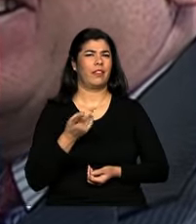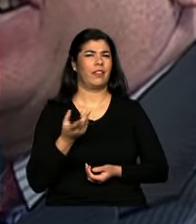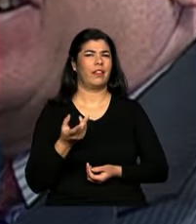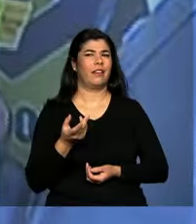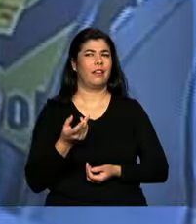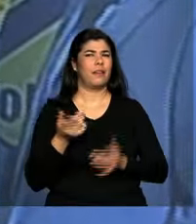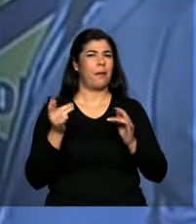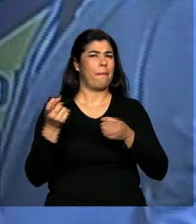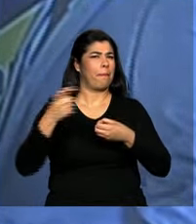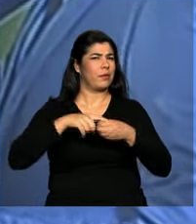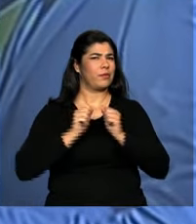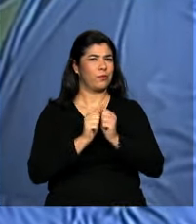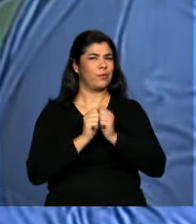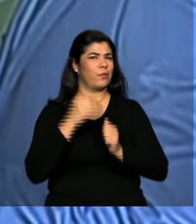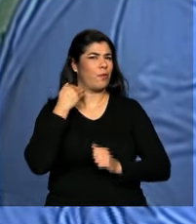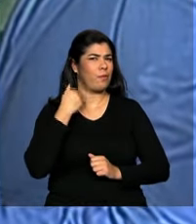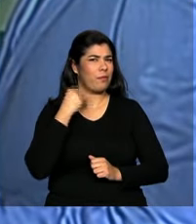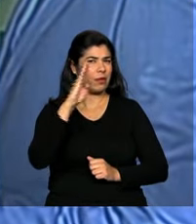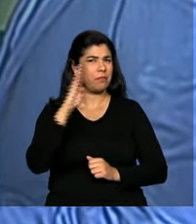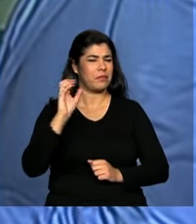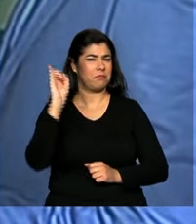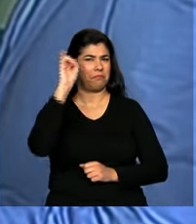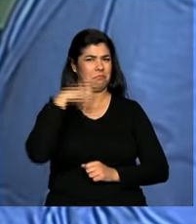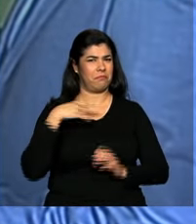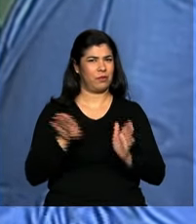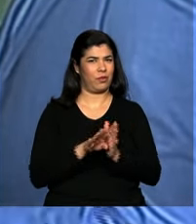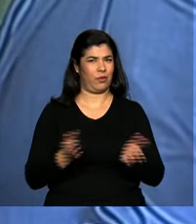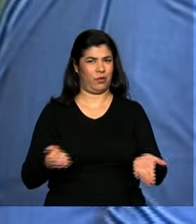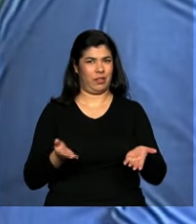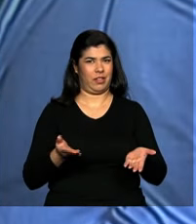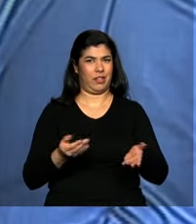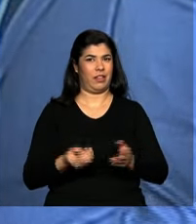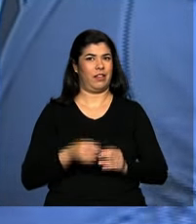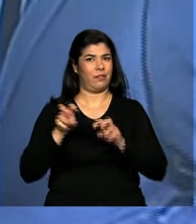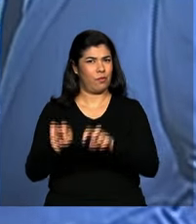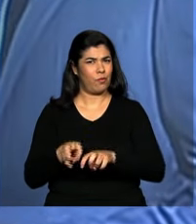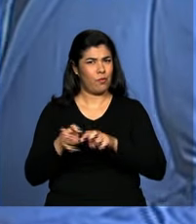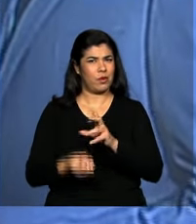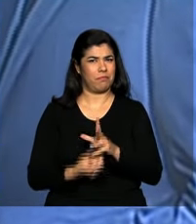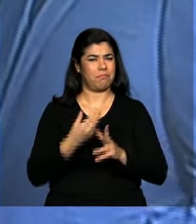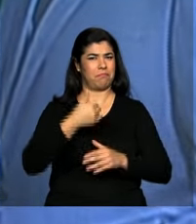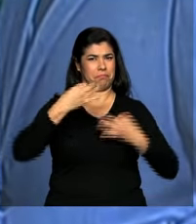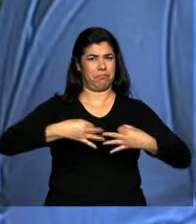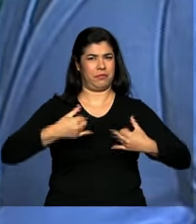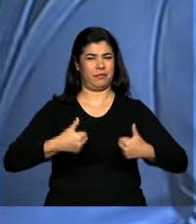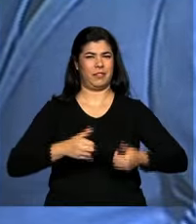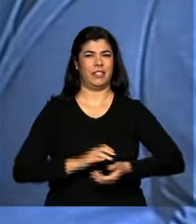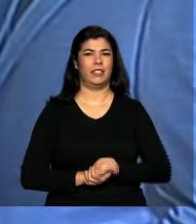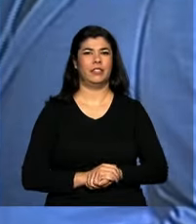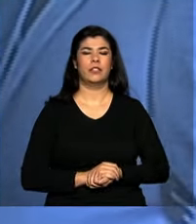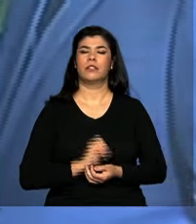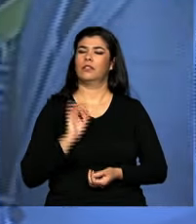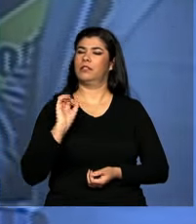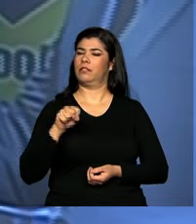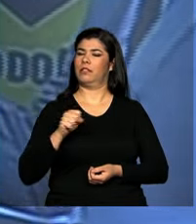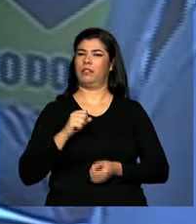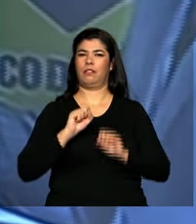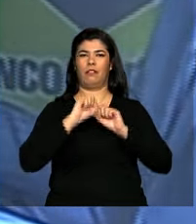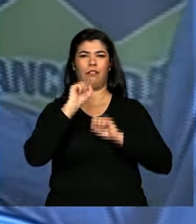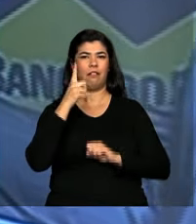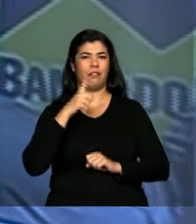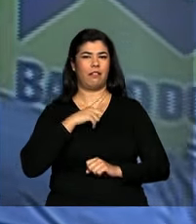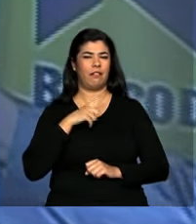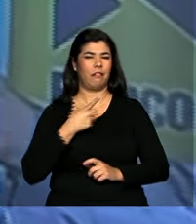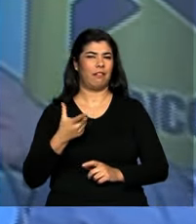com o Banco do Brasil foi muito importante para o senhor chegar até aqui, né? Como um produtor sólido, né? É óbvio, né? Nós estamos aqui há